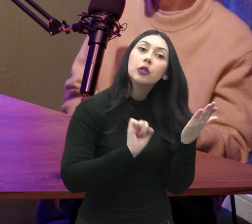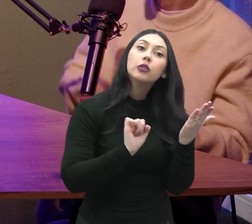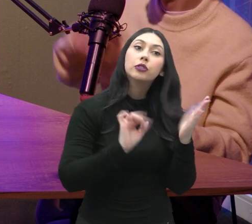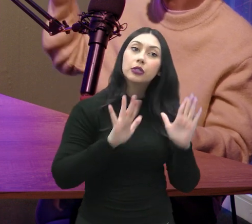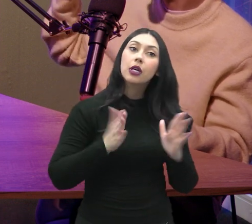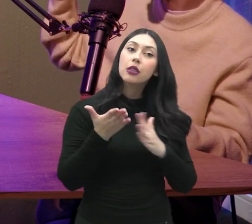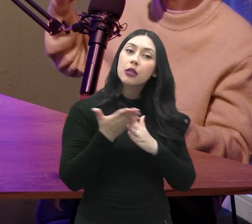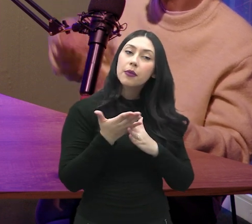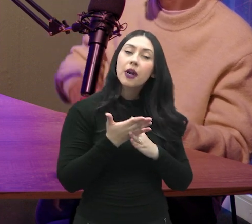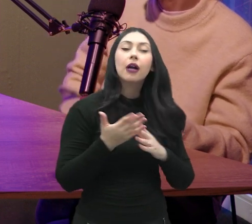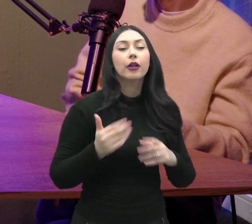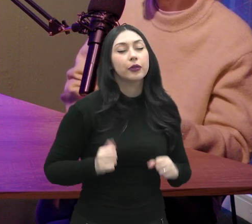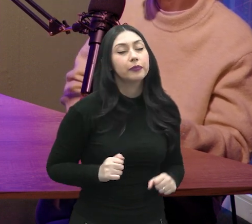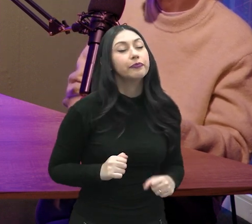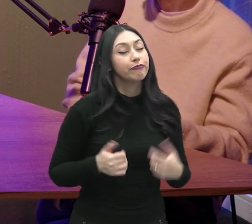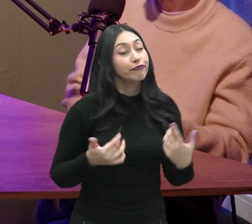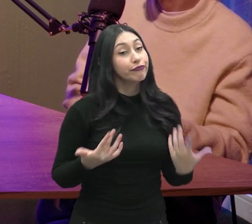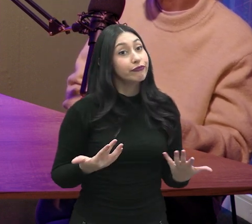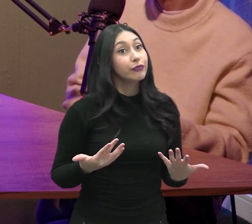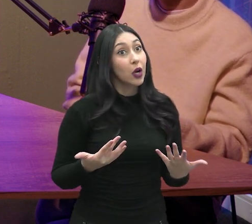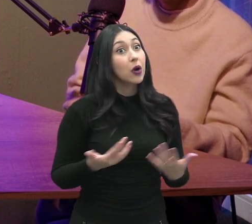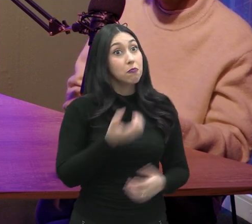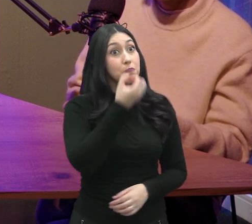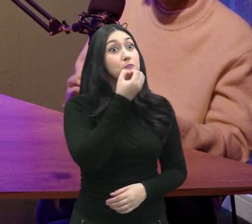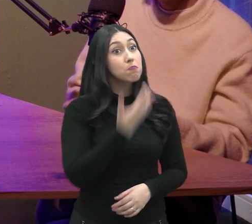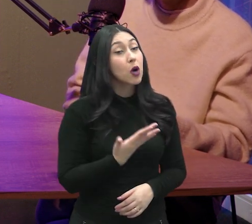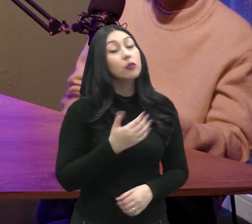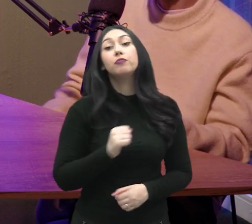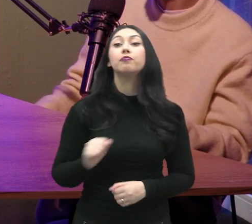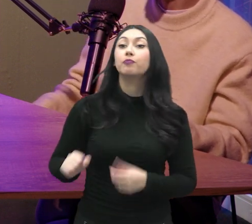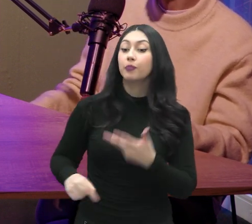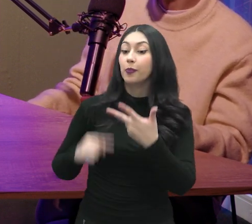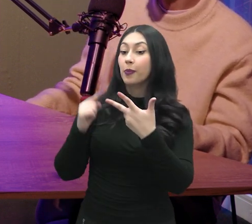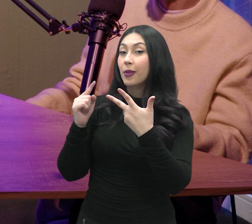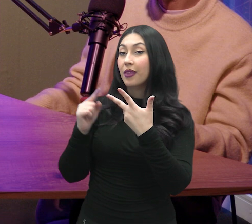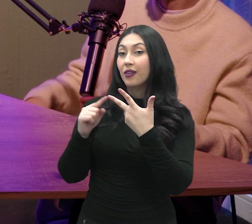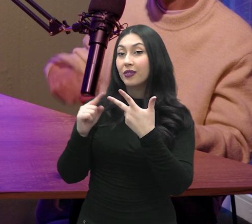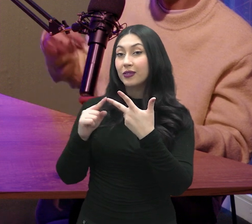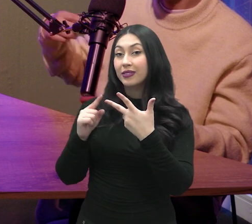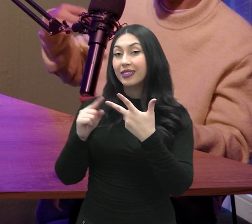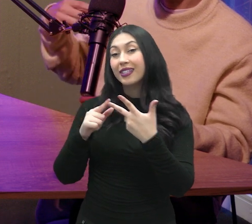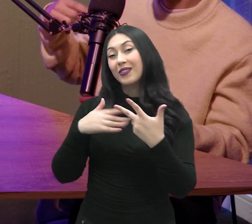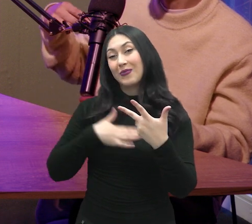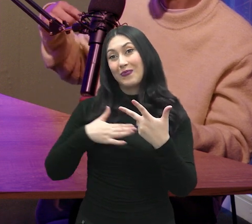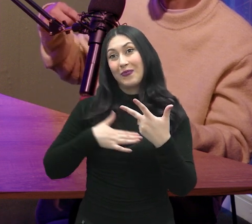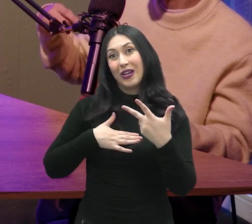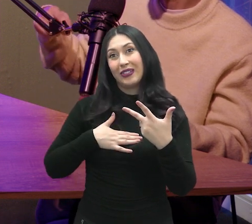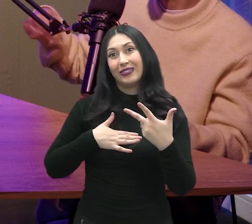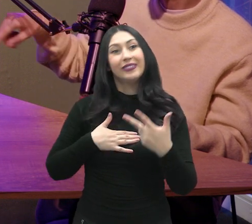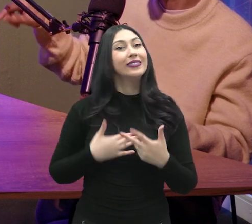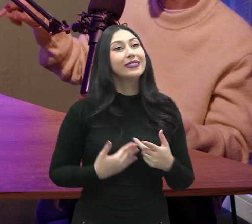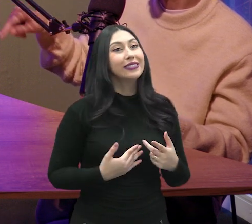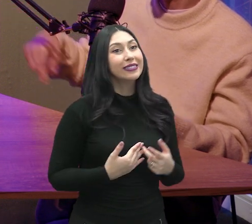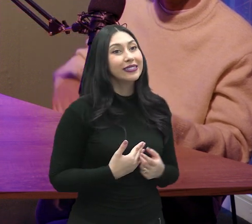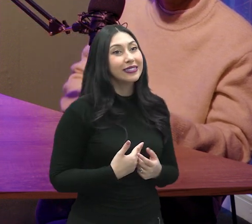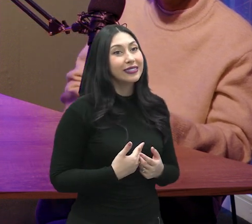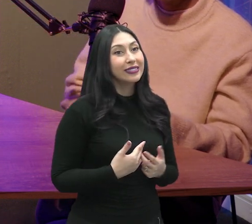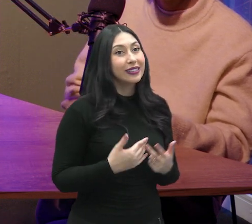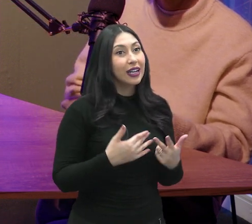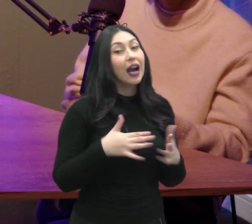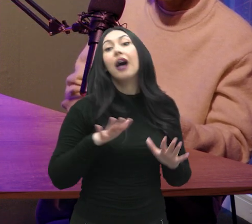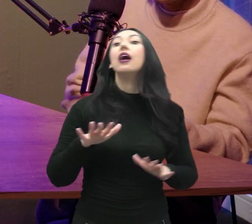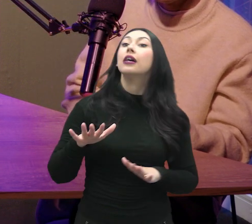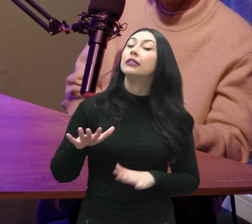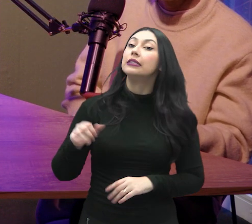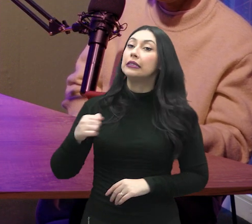notificação, fica dá naquela essa pira, pausa. né? Exatamente, então é uma coisa que funciona muito. Esse próximo é legal, hein? É o meu, inclusive. Descanso mental?